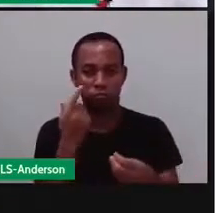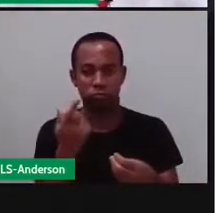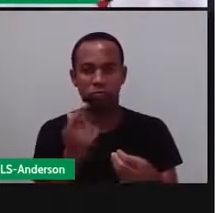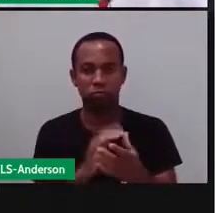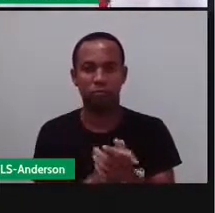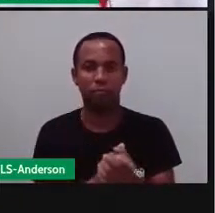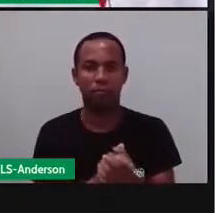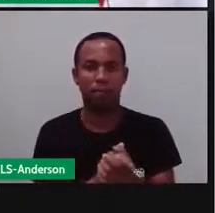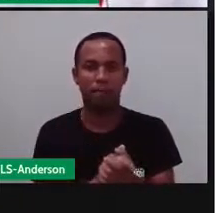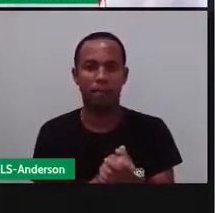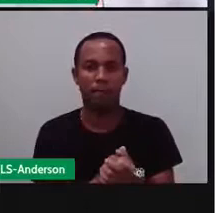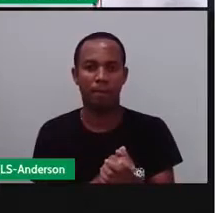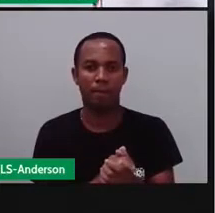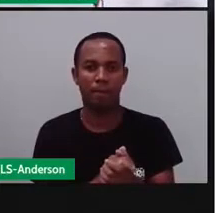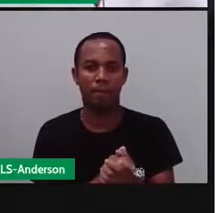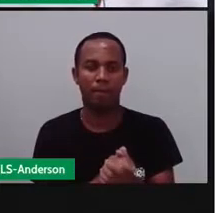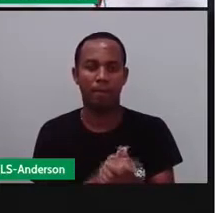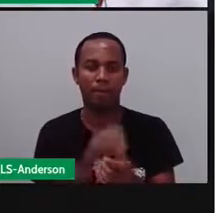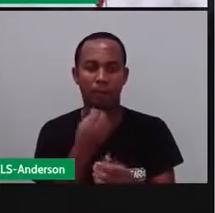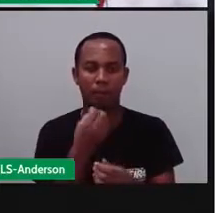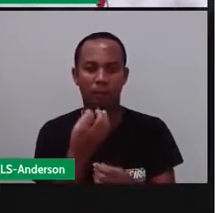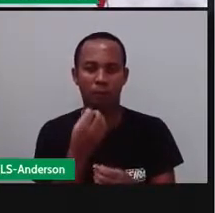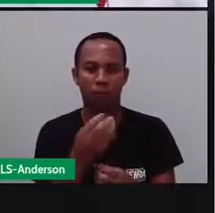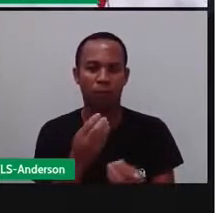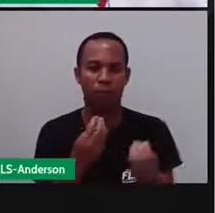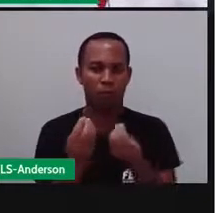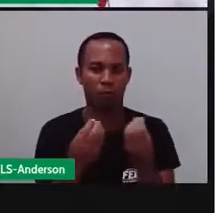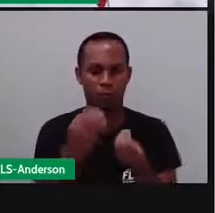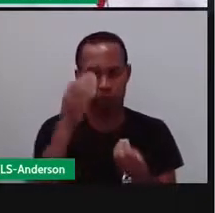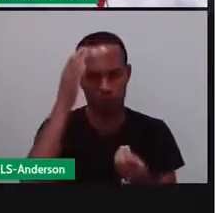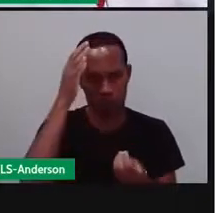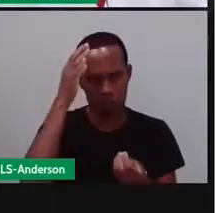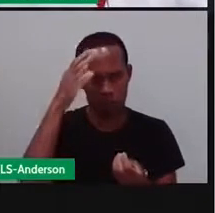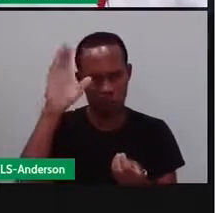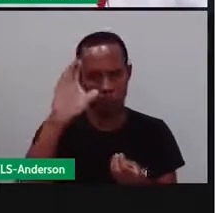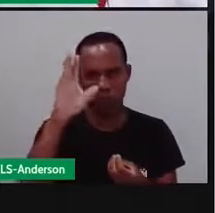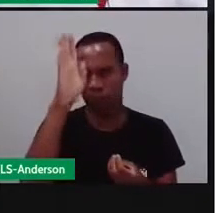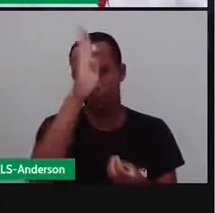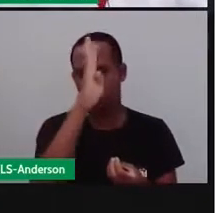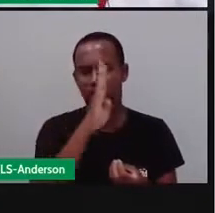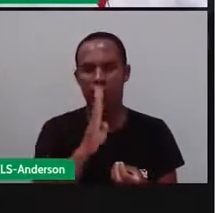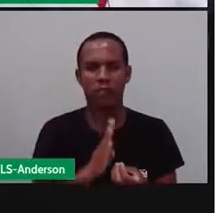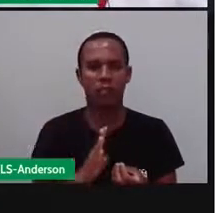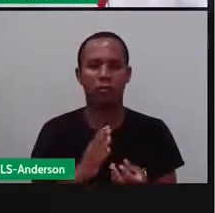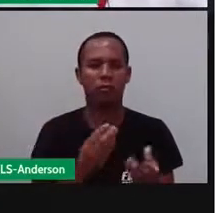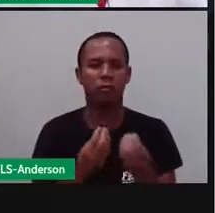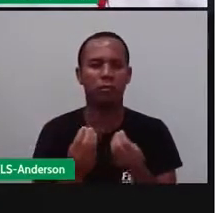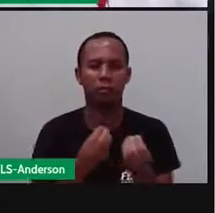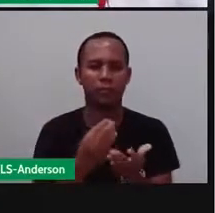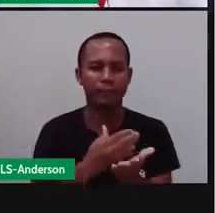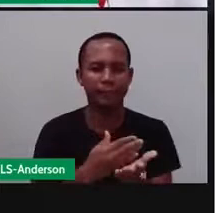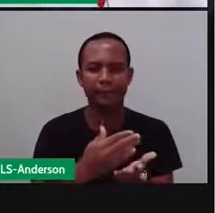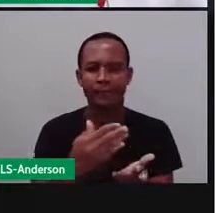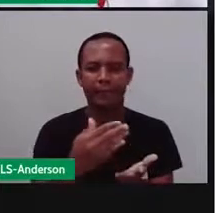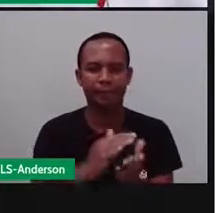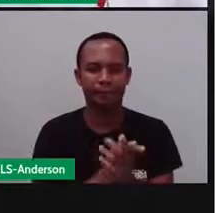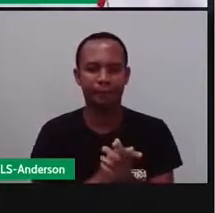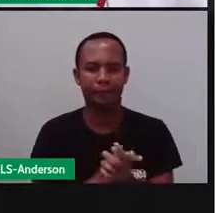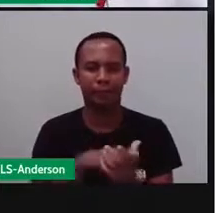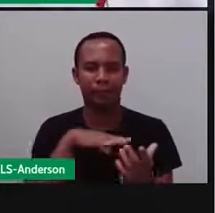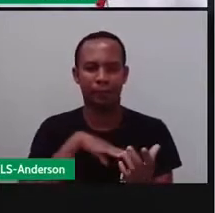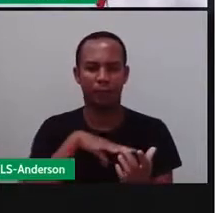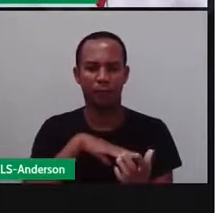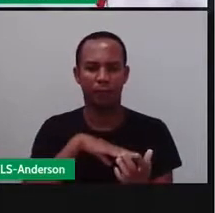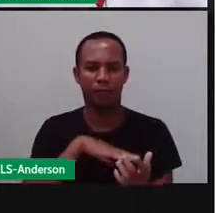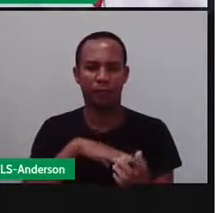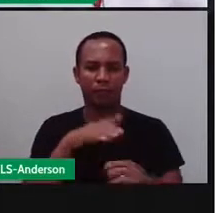tá? Bom, o costume foi introduzido aos poucos no Brasil durante a colonização. Portugal,